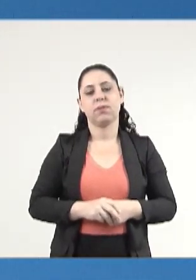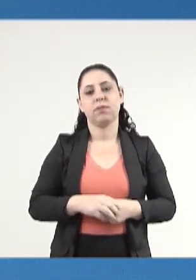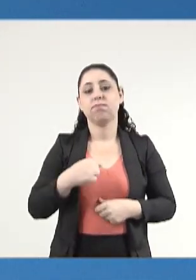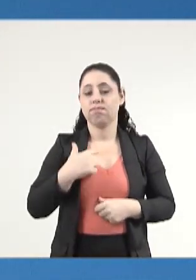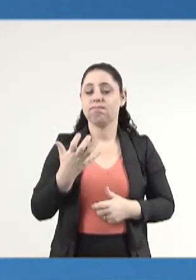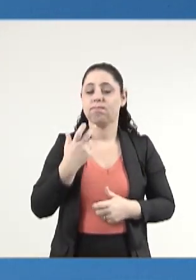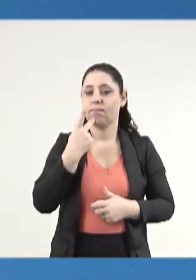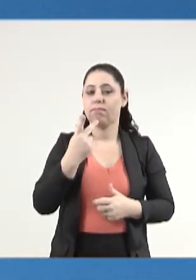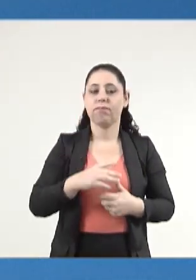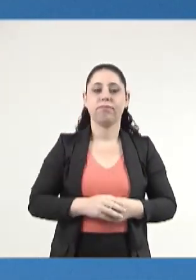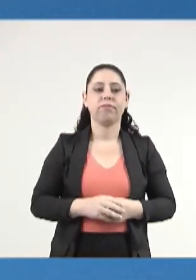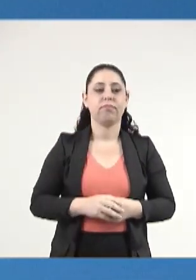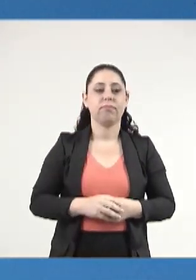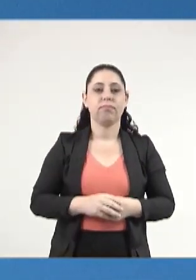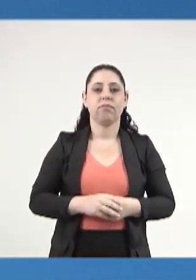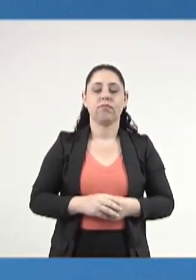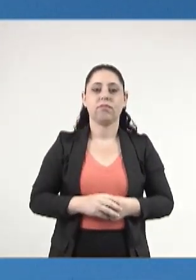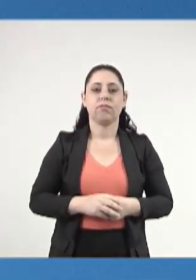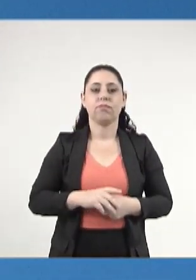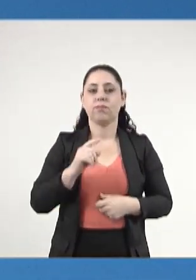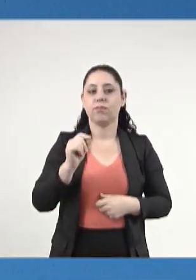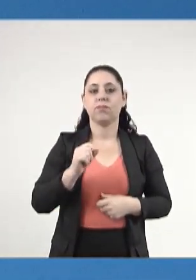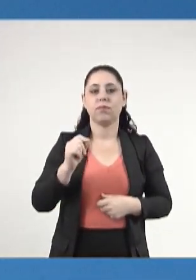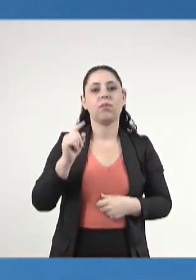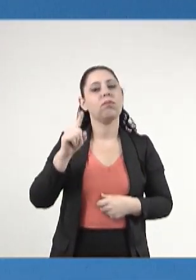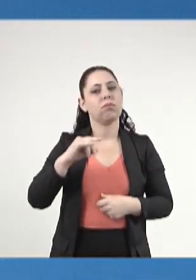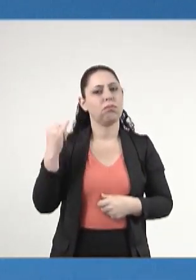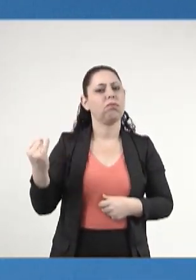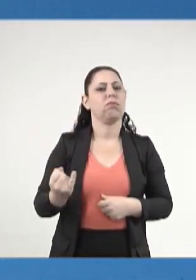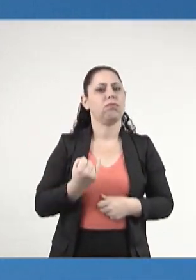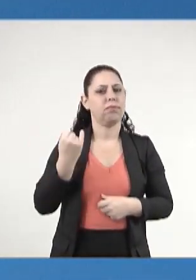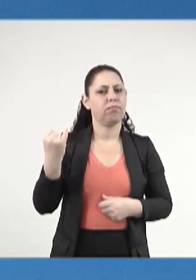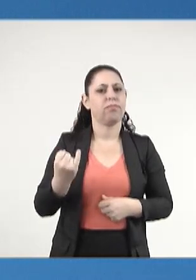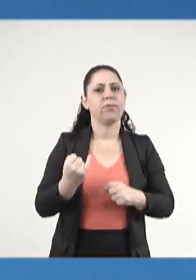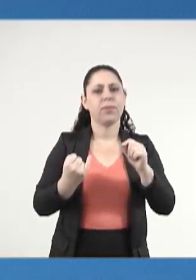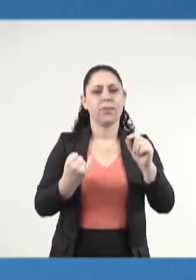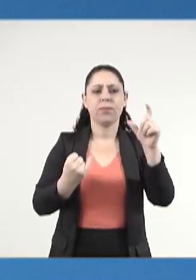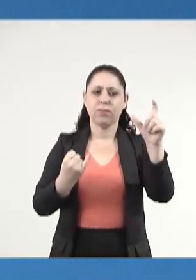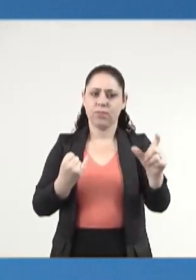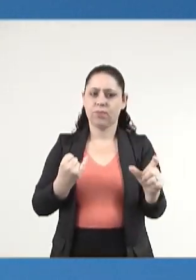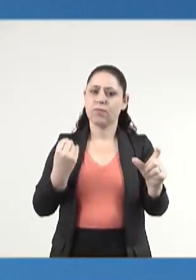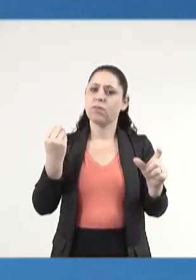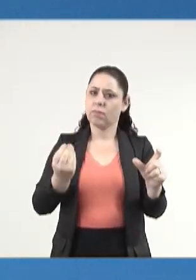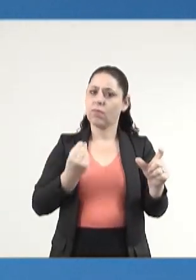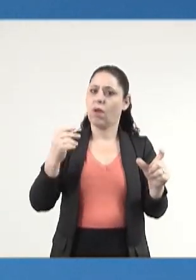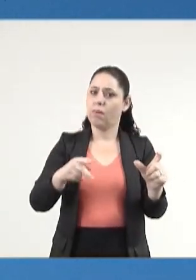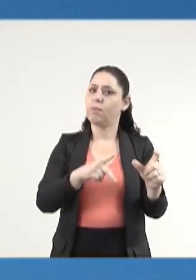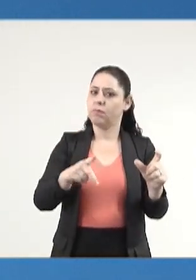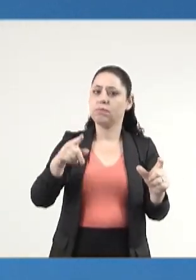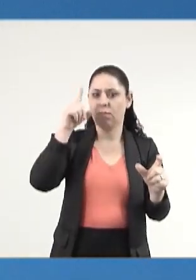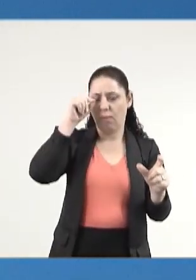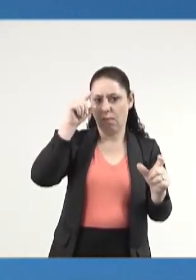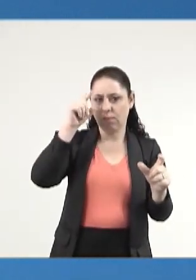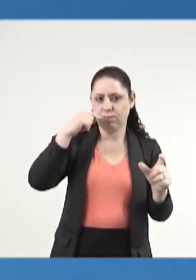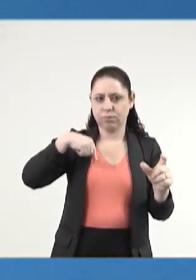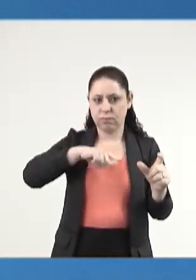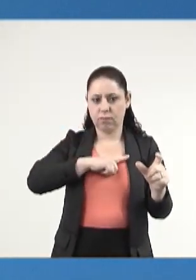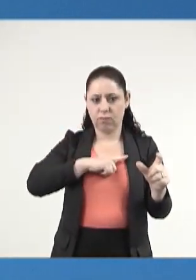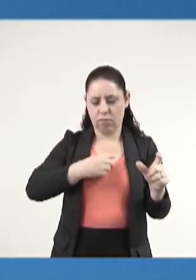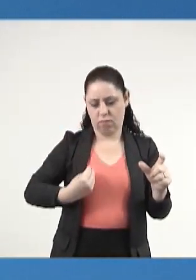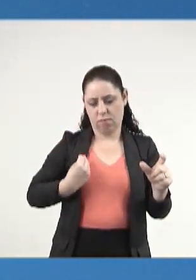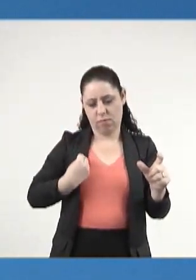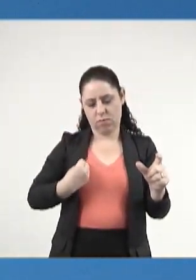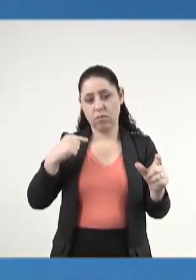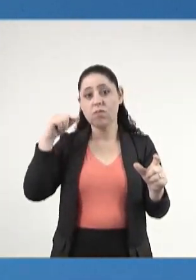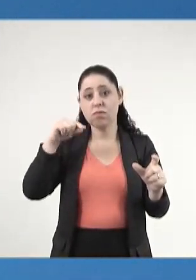Eu gostaria de dizer a Vossa Excelência que para mim é fundamental que Vossa Excelência, na condição de presidente que nos honra, nos